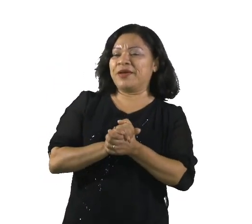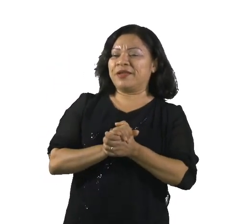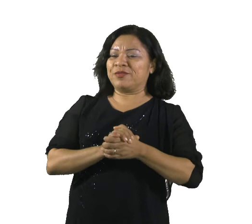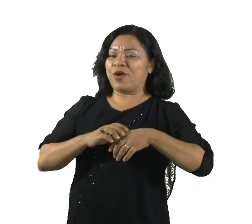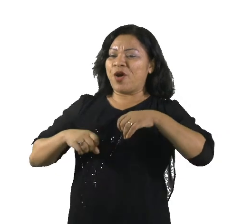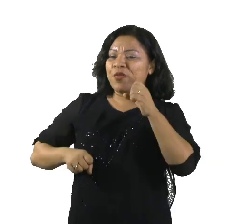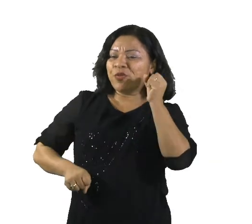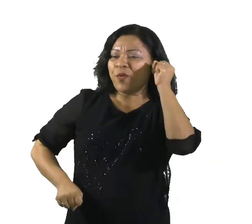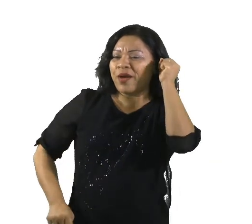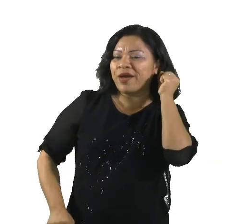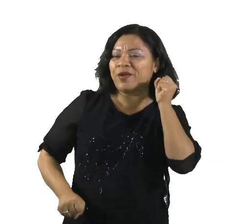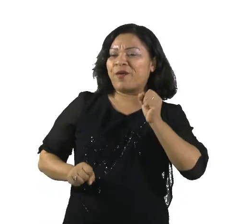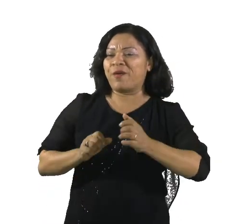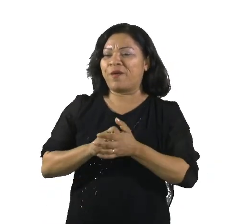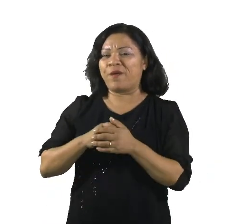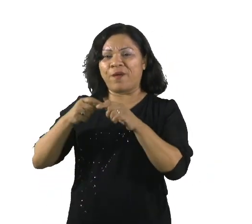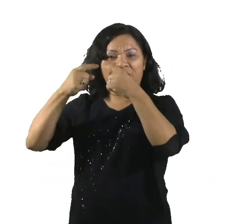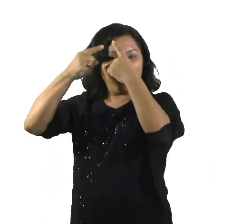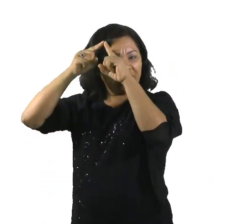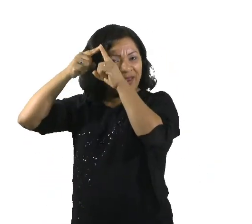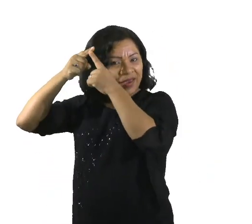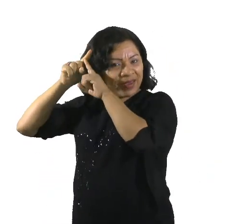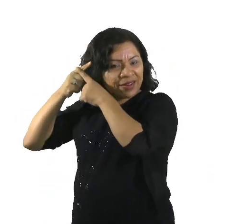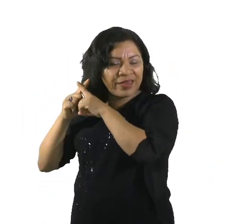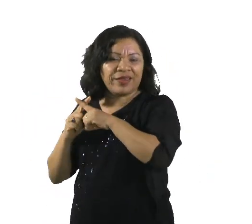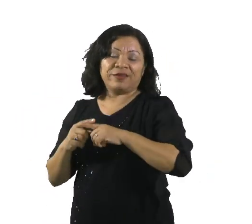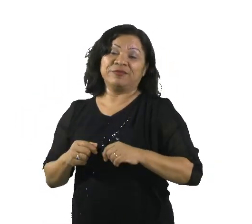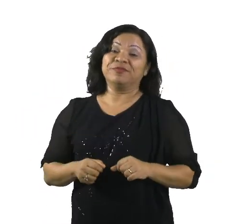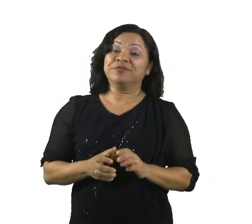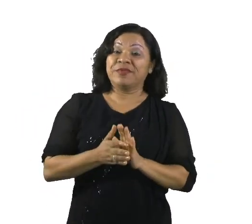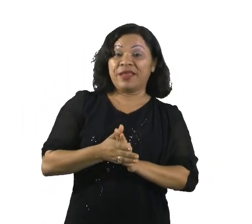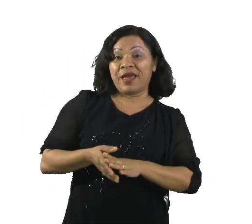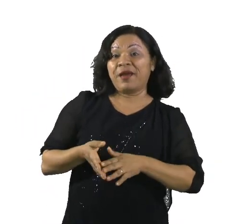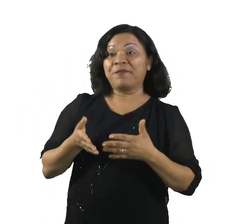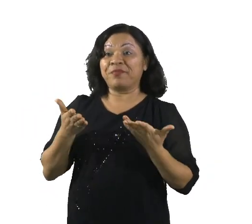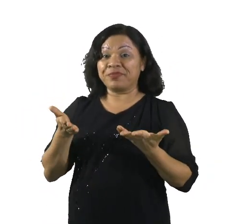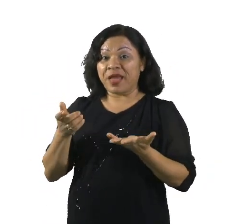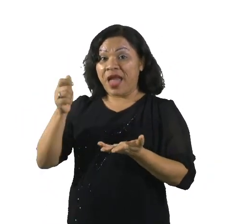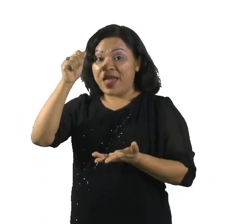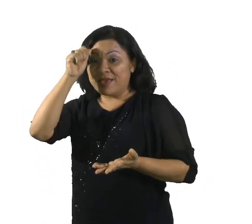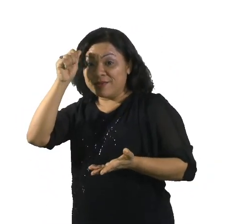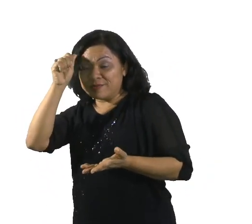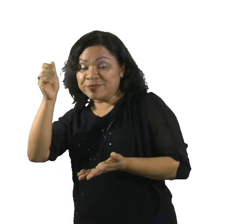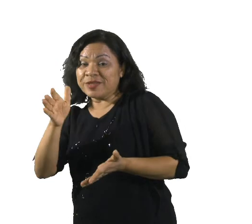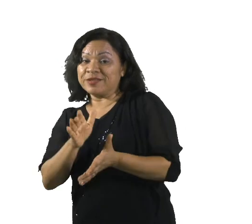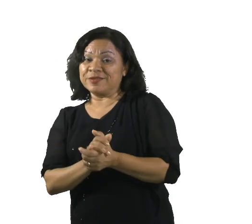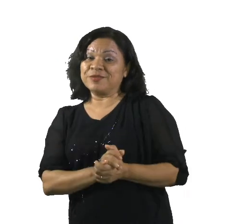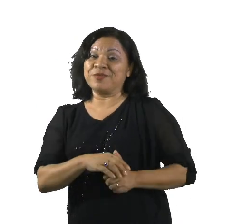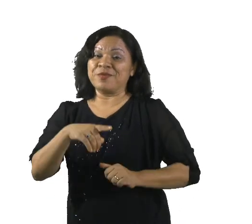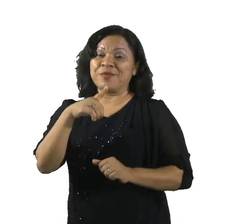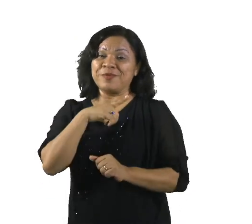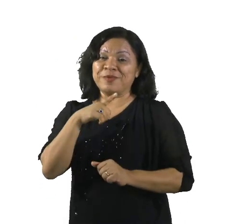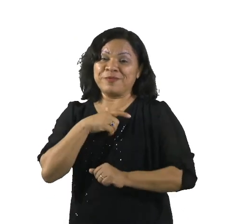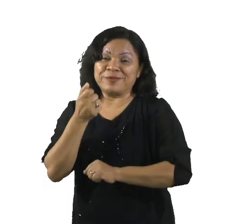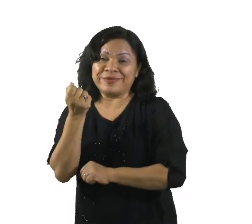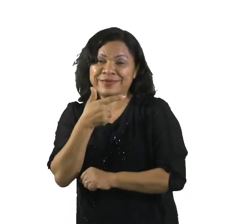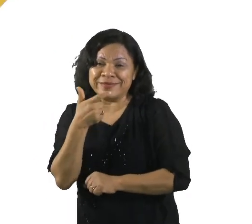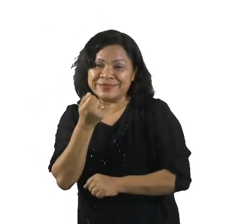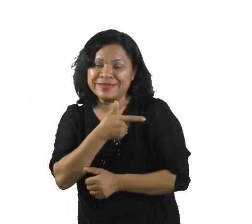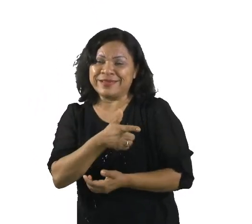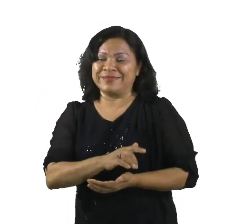os atores são seres bem peculiares e engraçados, dando uma conotação muito particular à